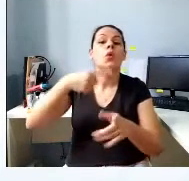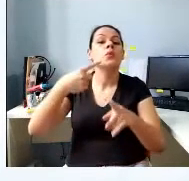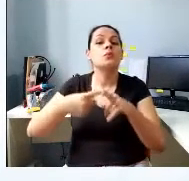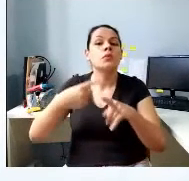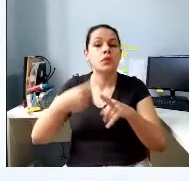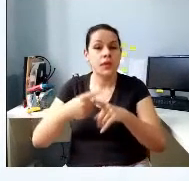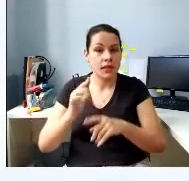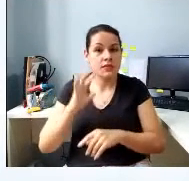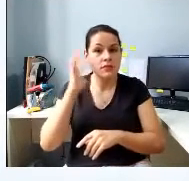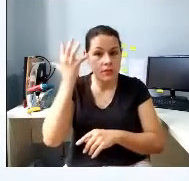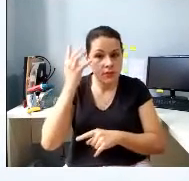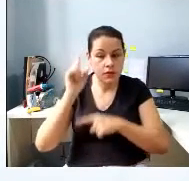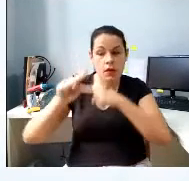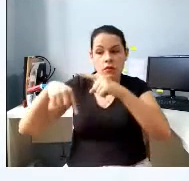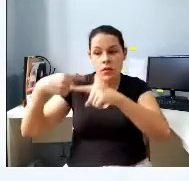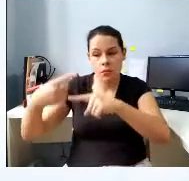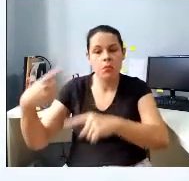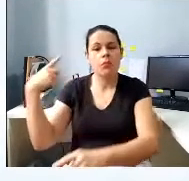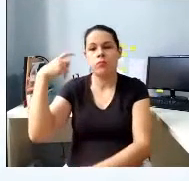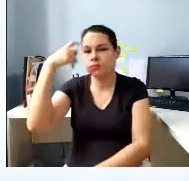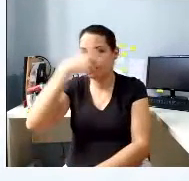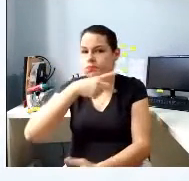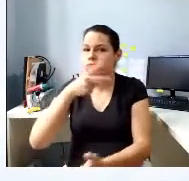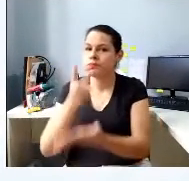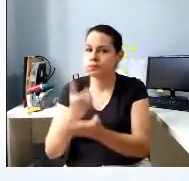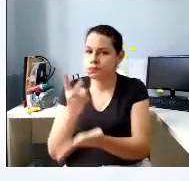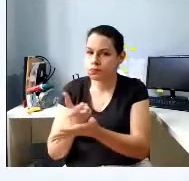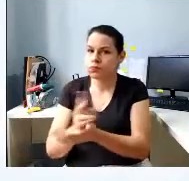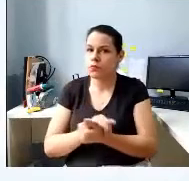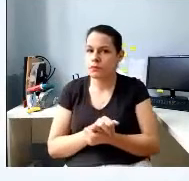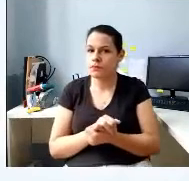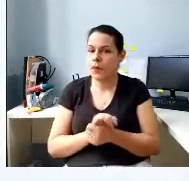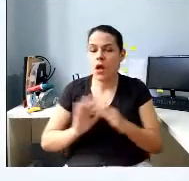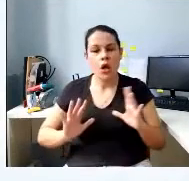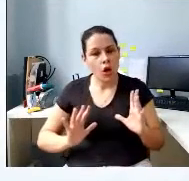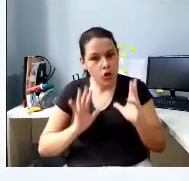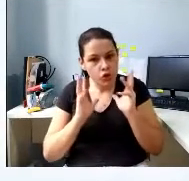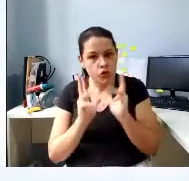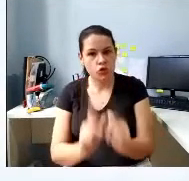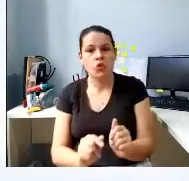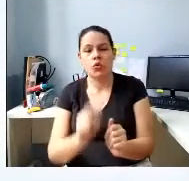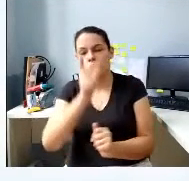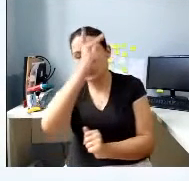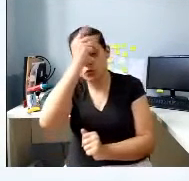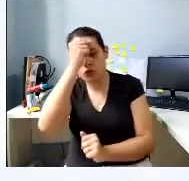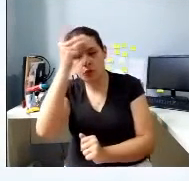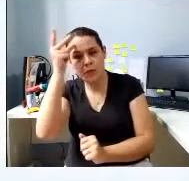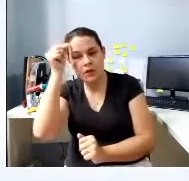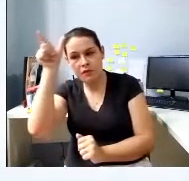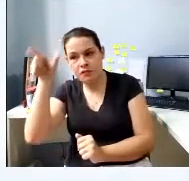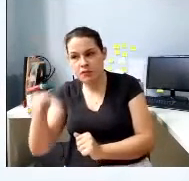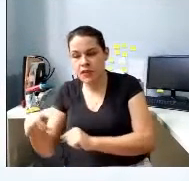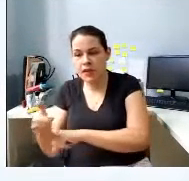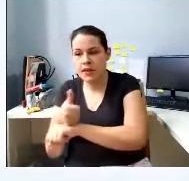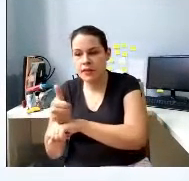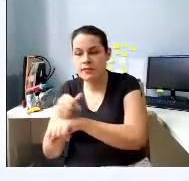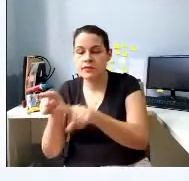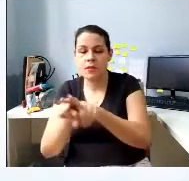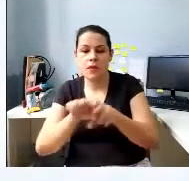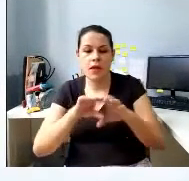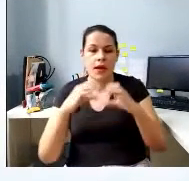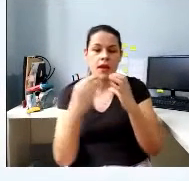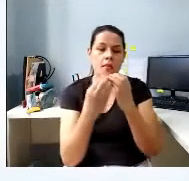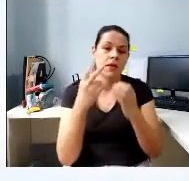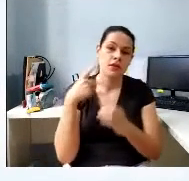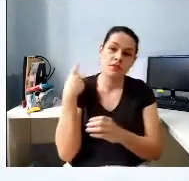será muito difícil para os novos prefeitos, para as câmaras de vereadores e, em geral,